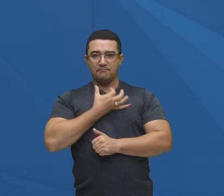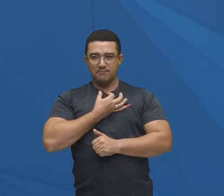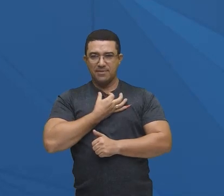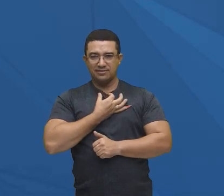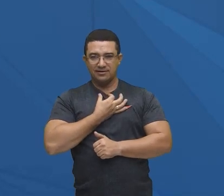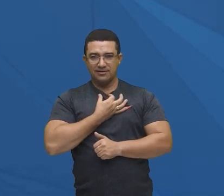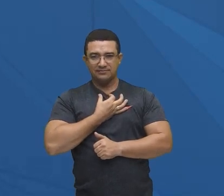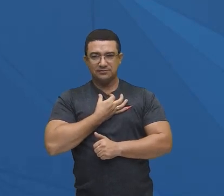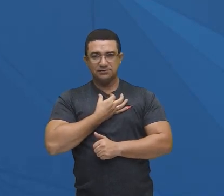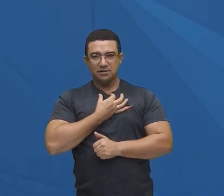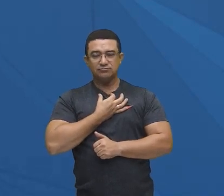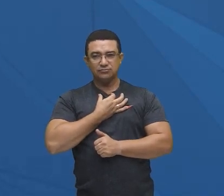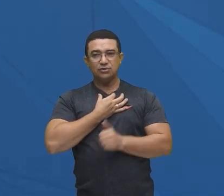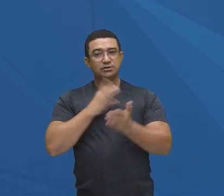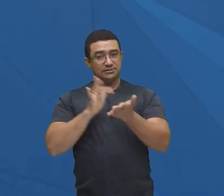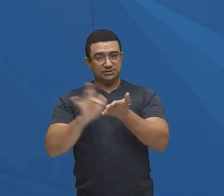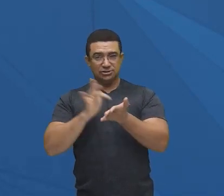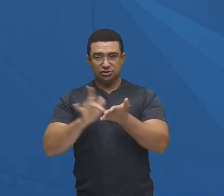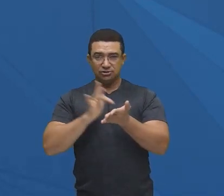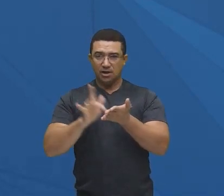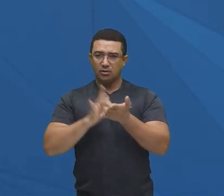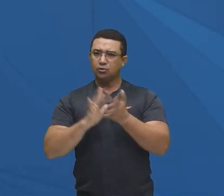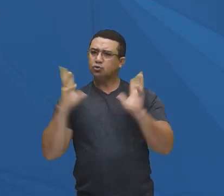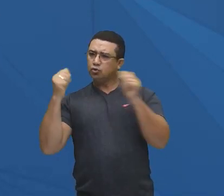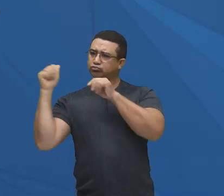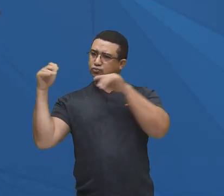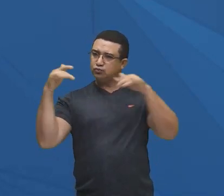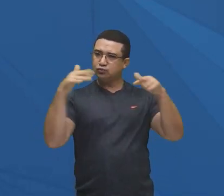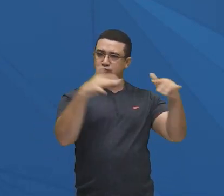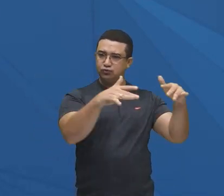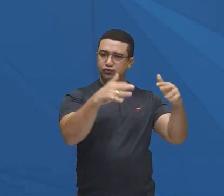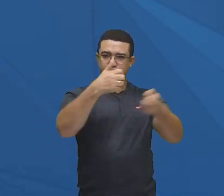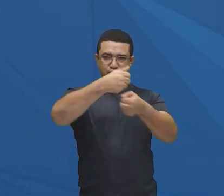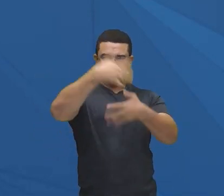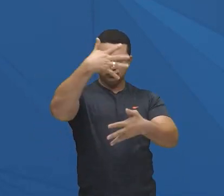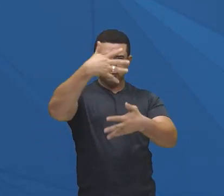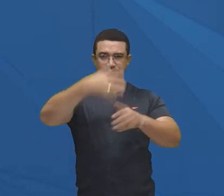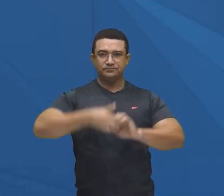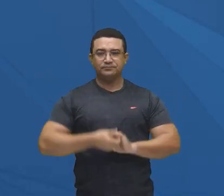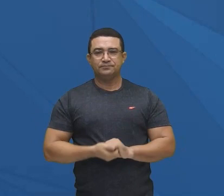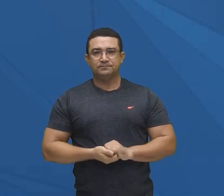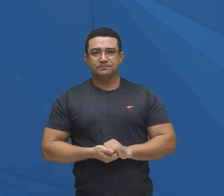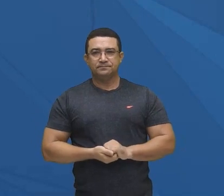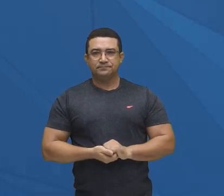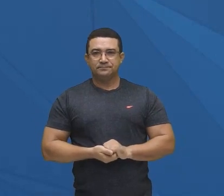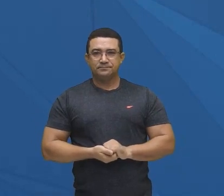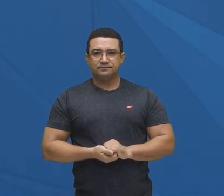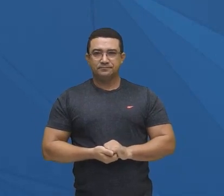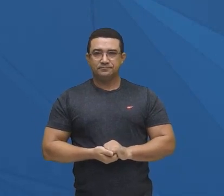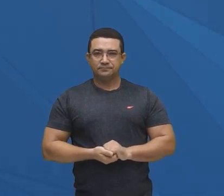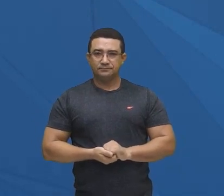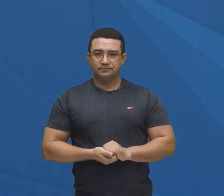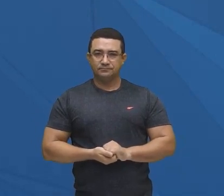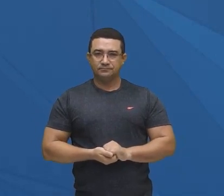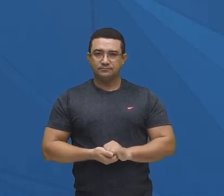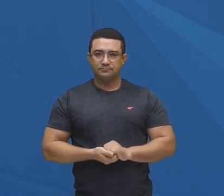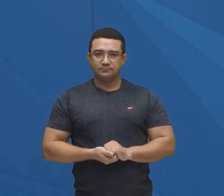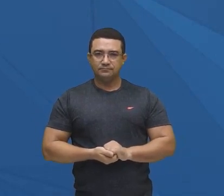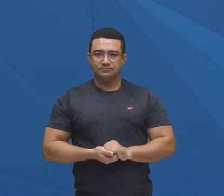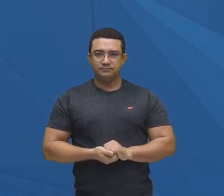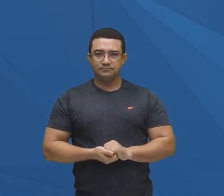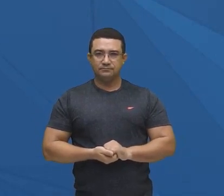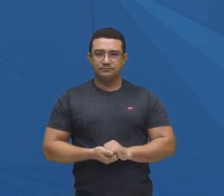para vocês. Corre todo mundo para lá rapidinho. Temos mais acordos, diretora? Vamos lá? Além de participar das